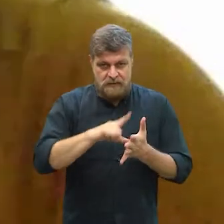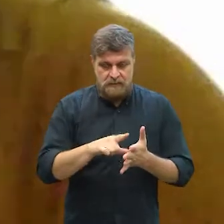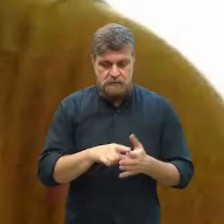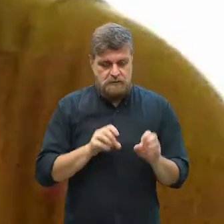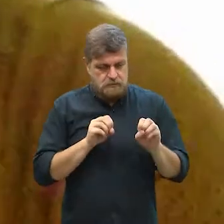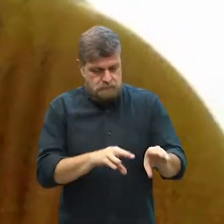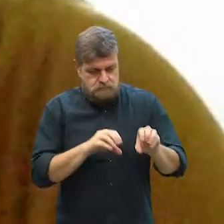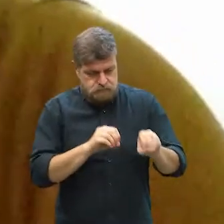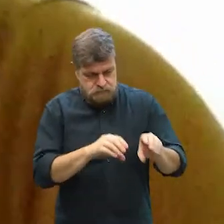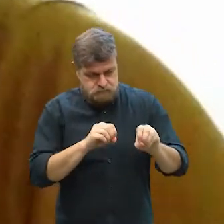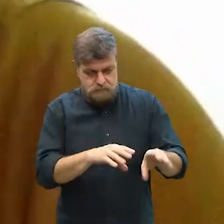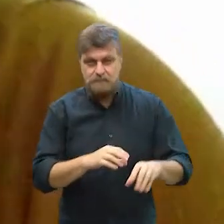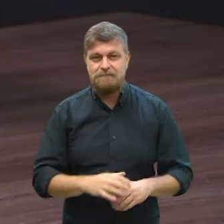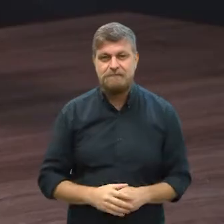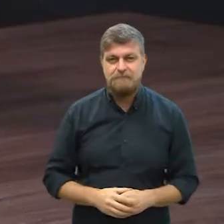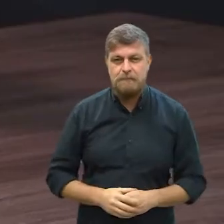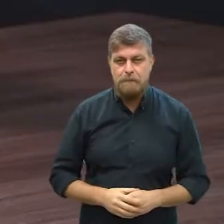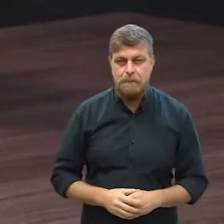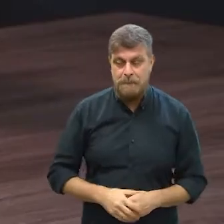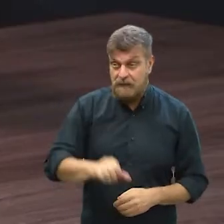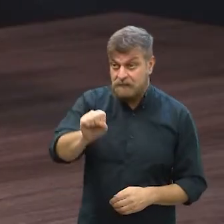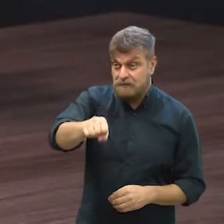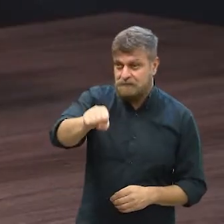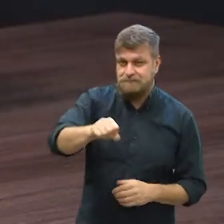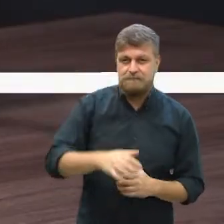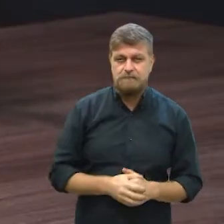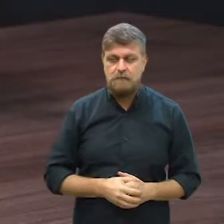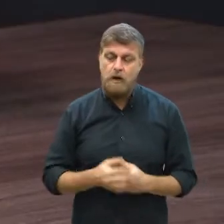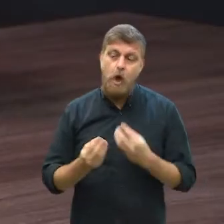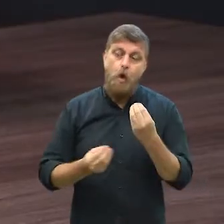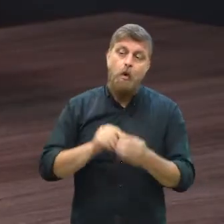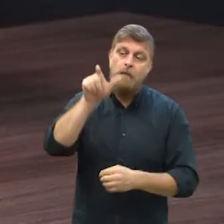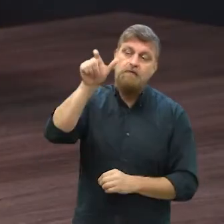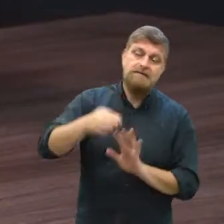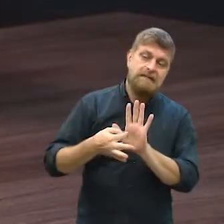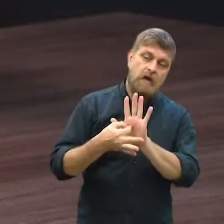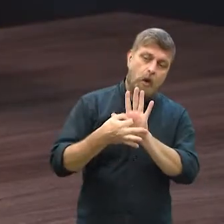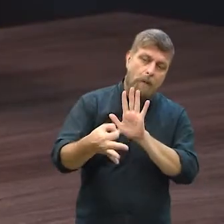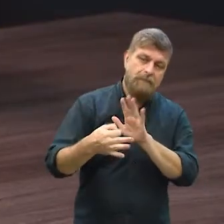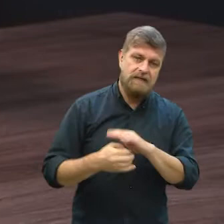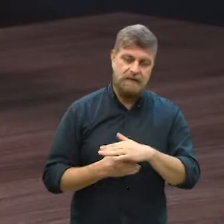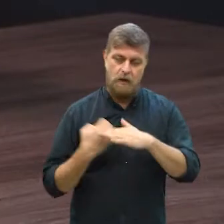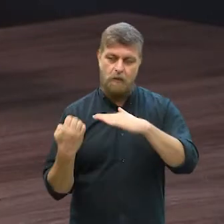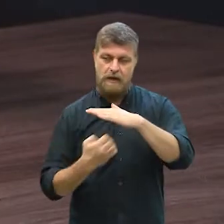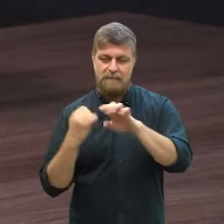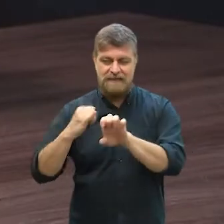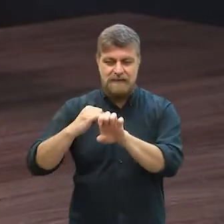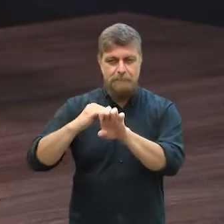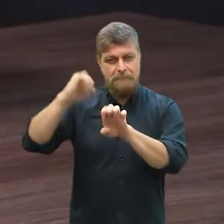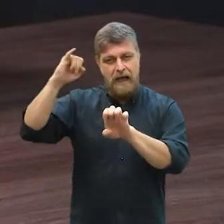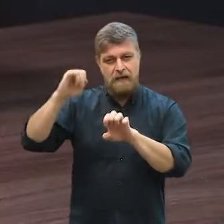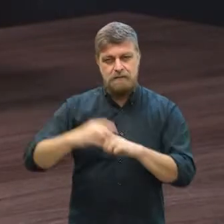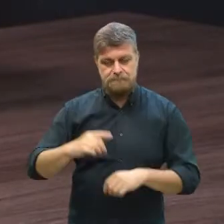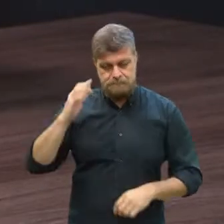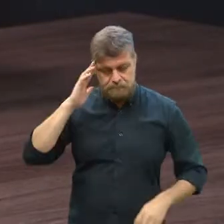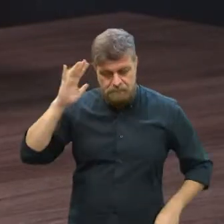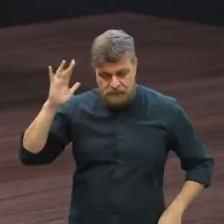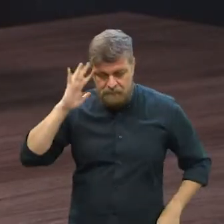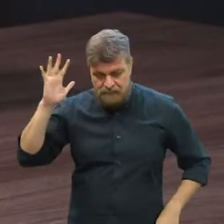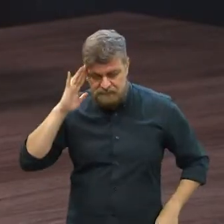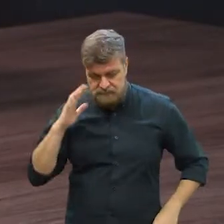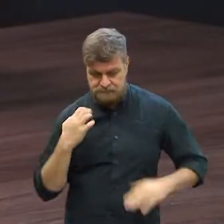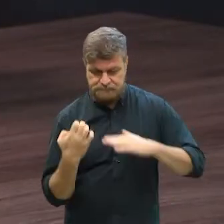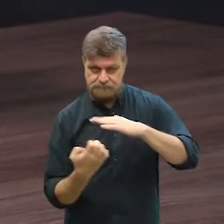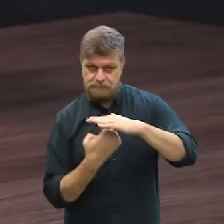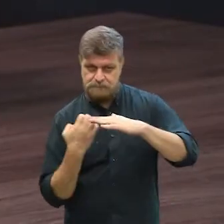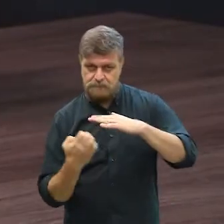gente educa dentro de casa. Sim. E como é para vocês, enquanto empreendedoras, pensar uma